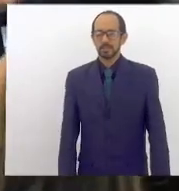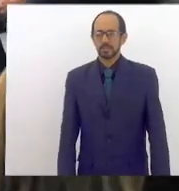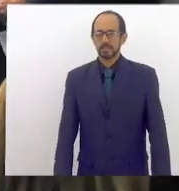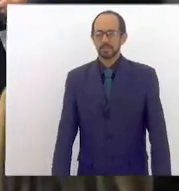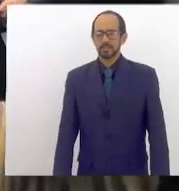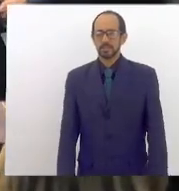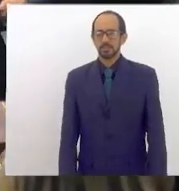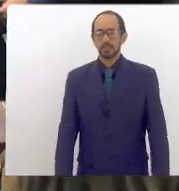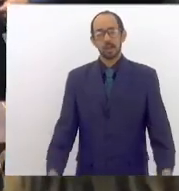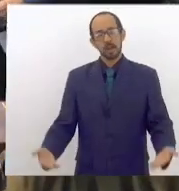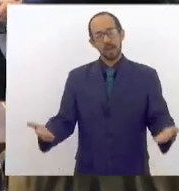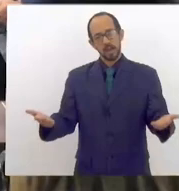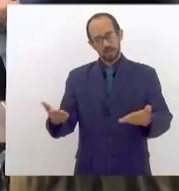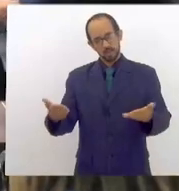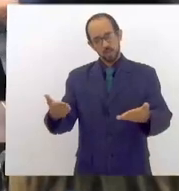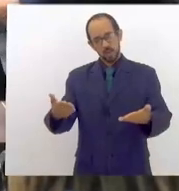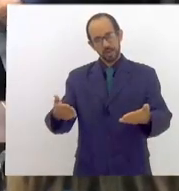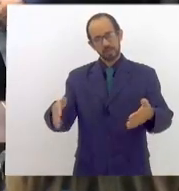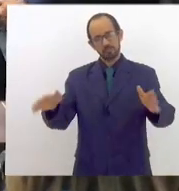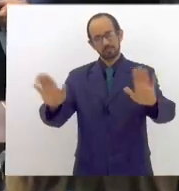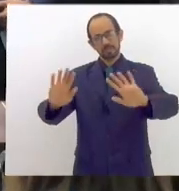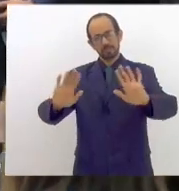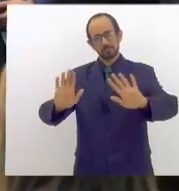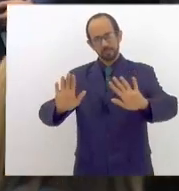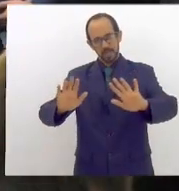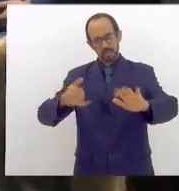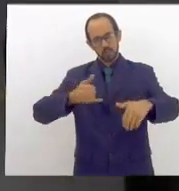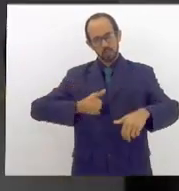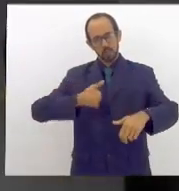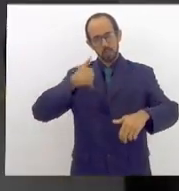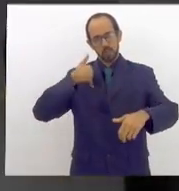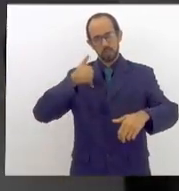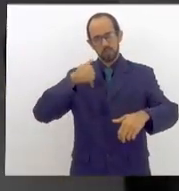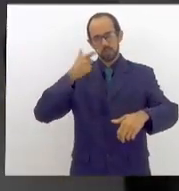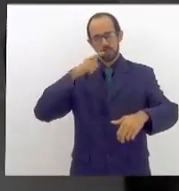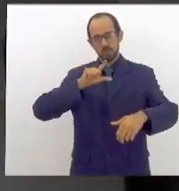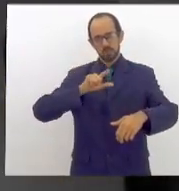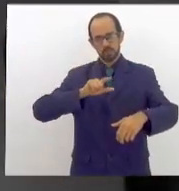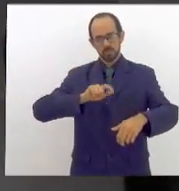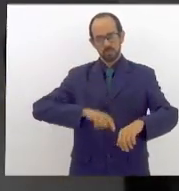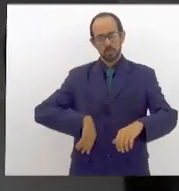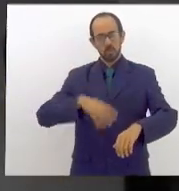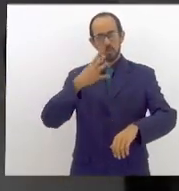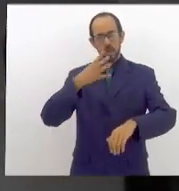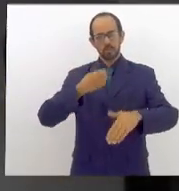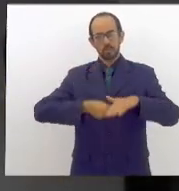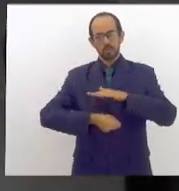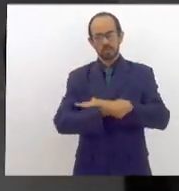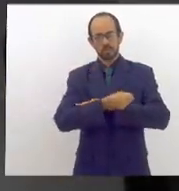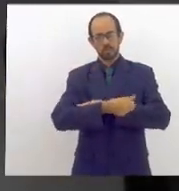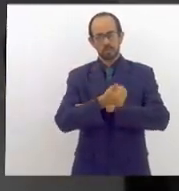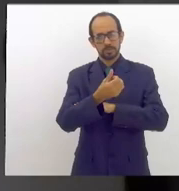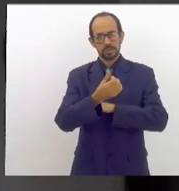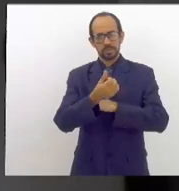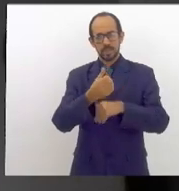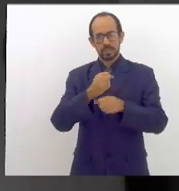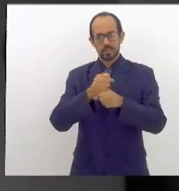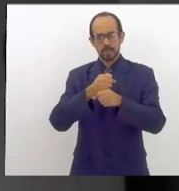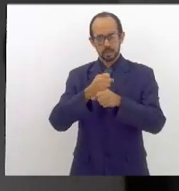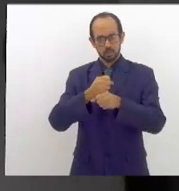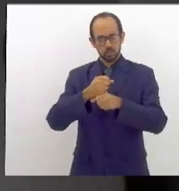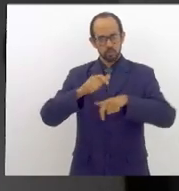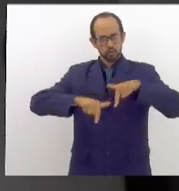da qual me despeço com orgulho de TV cumprido foram quatro mandatos 16 anos de muita luta